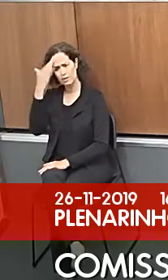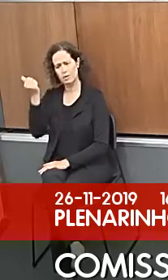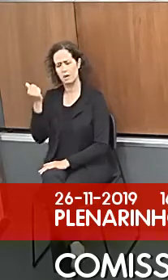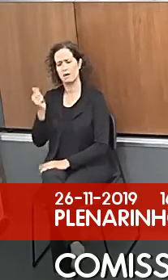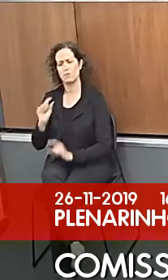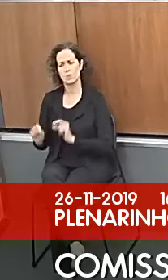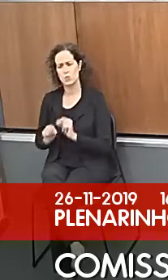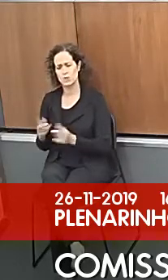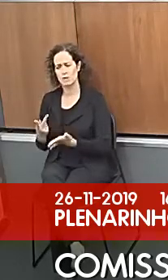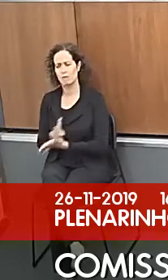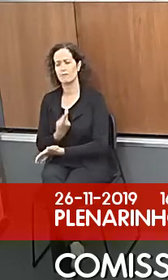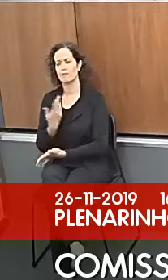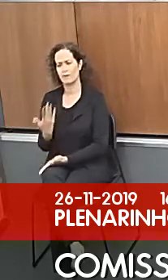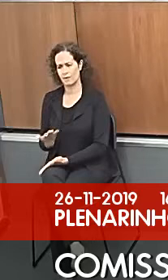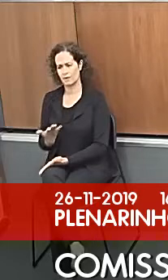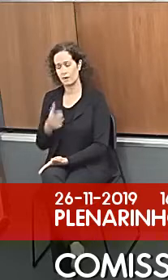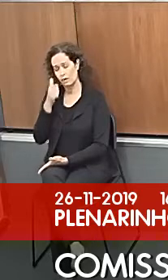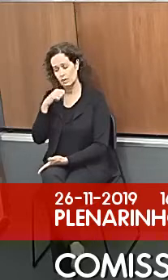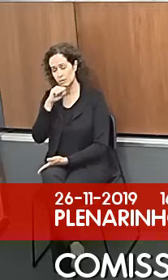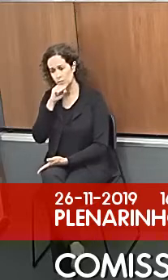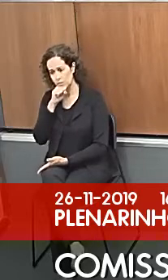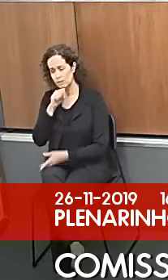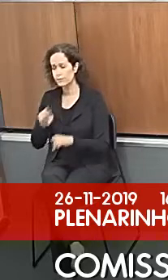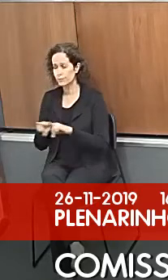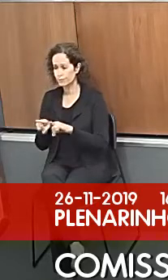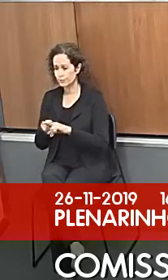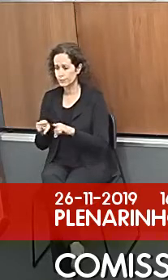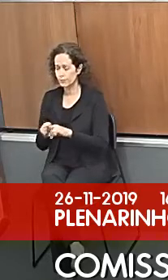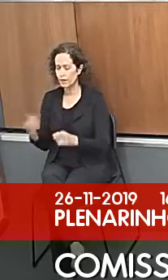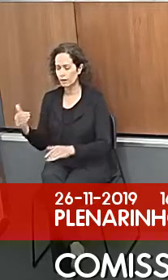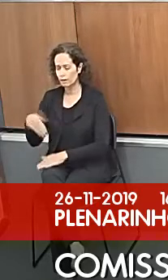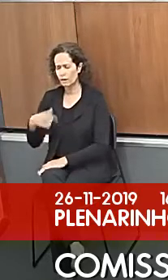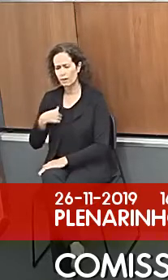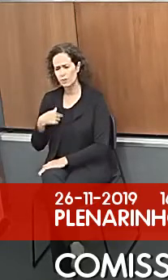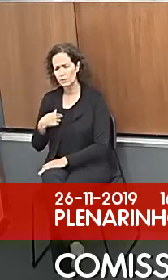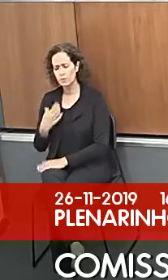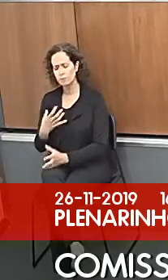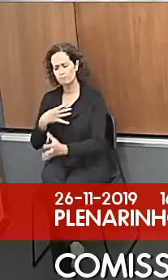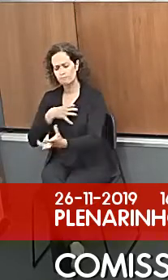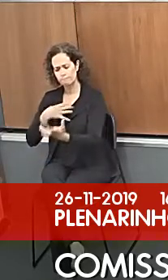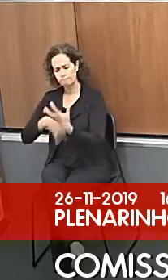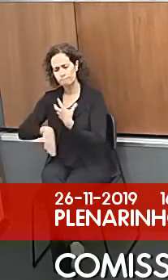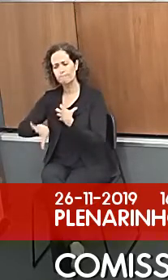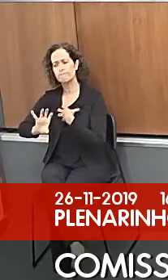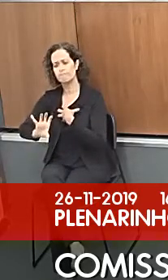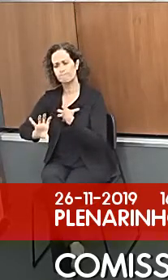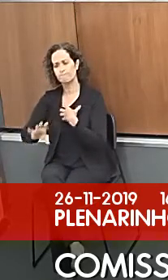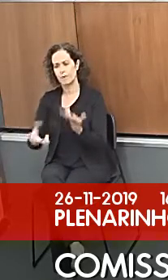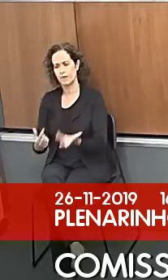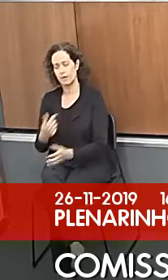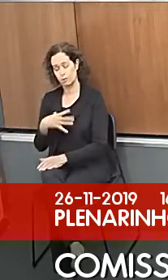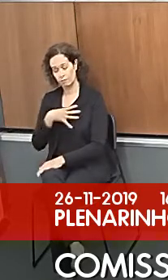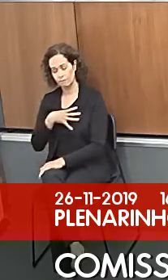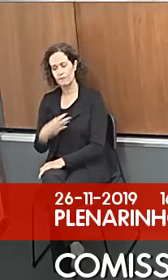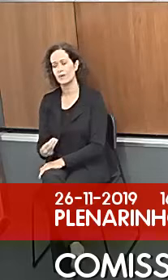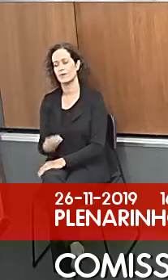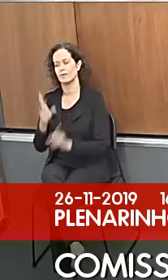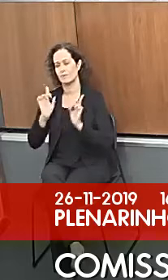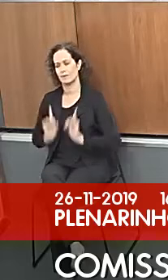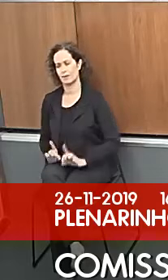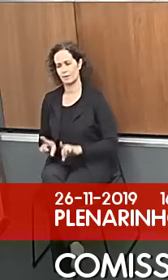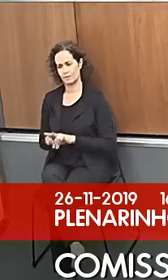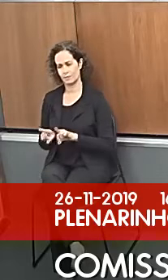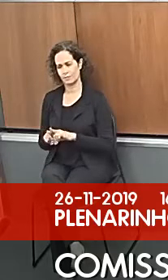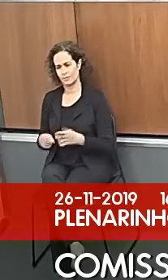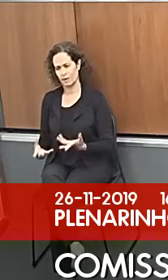é como as mães que estavam aqui também. Eu sei a dor delas, porque eu sou pai de um deficiente também.